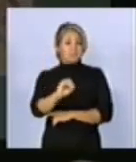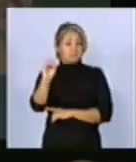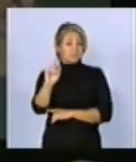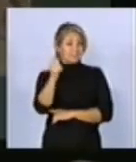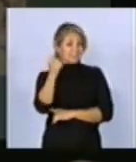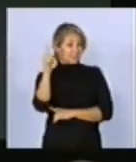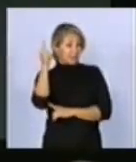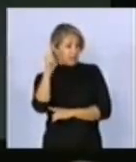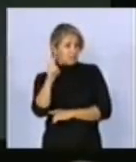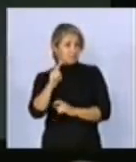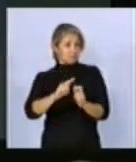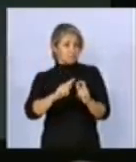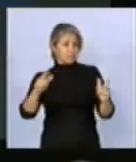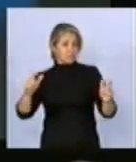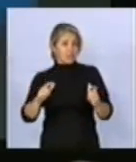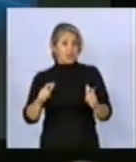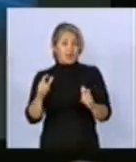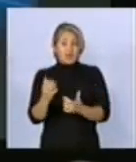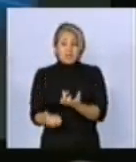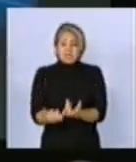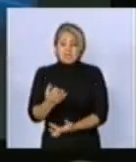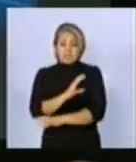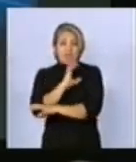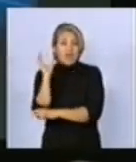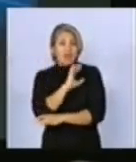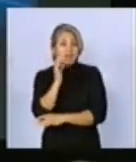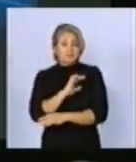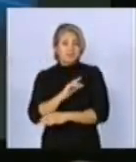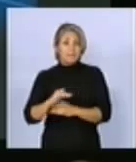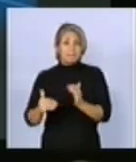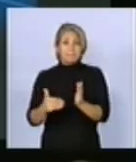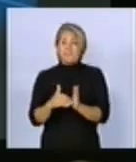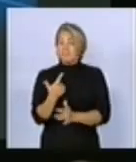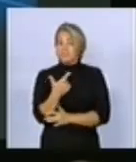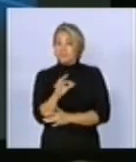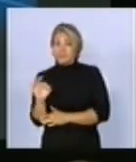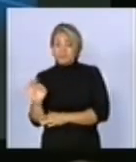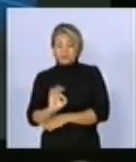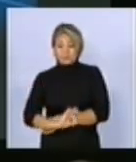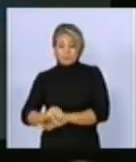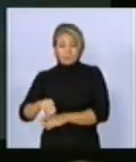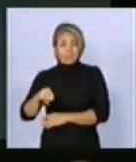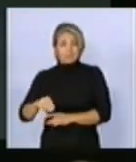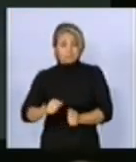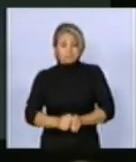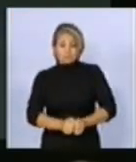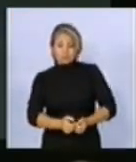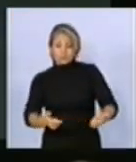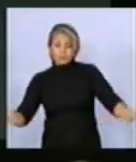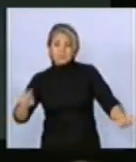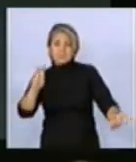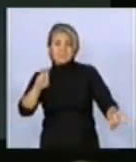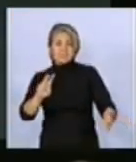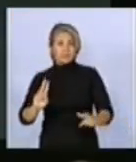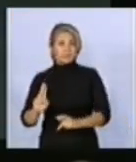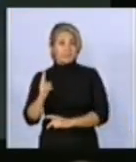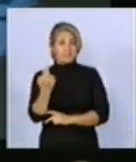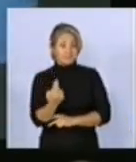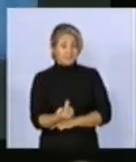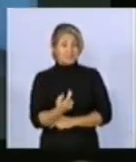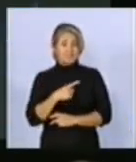c a queimada é muito rápida em menos de 20 minutos quase 5 haar de cana foram Queimados e aqui no